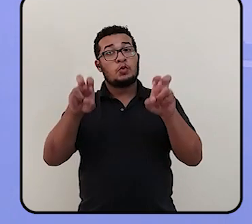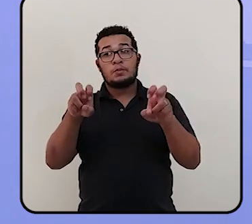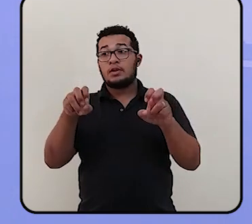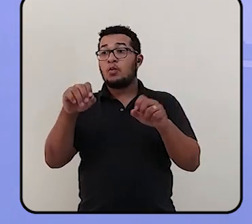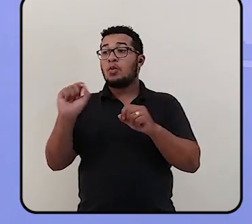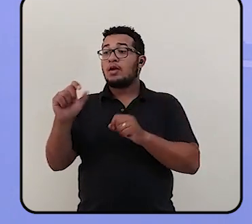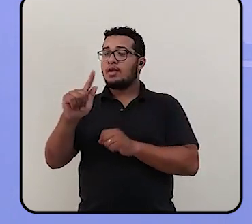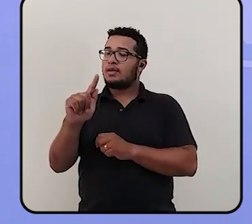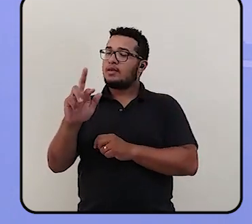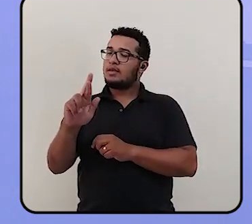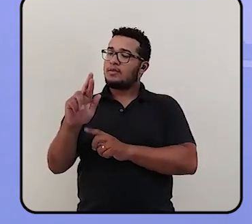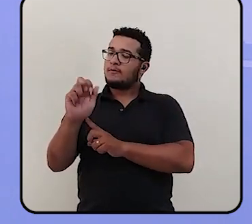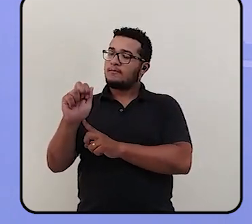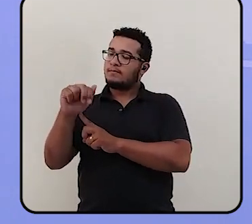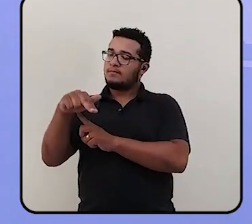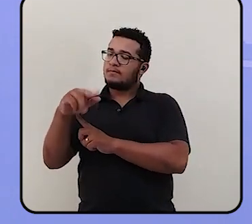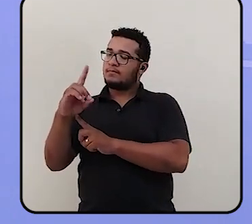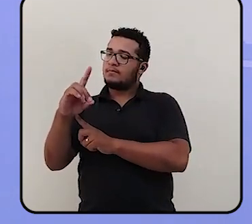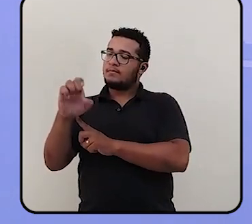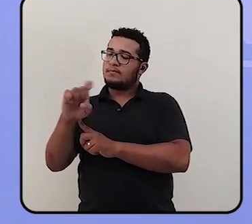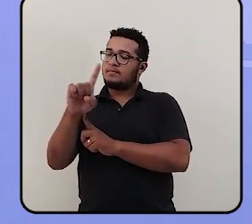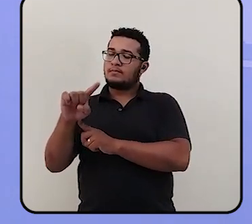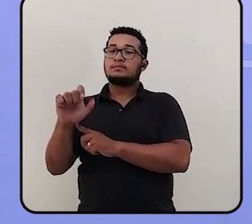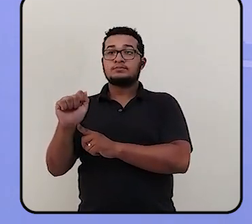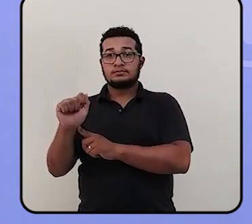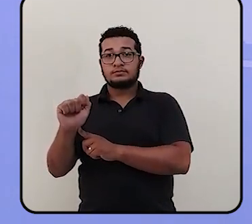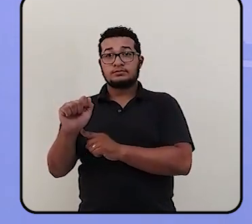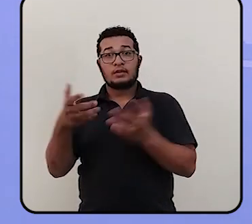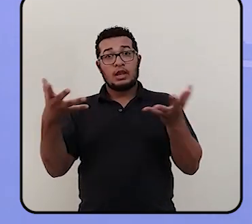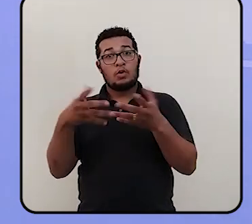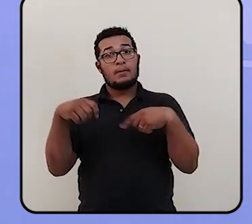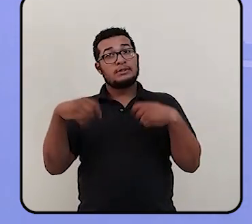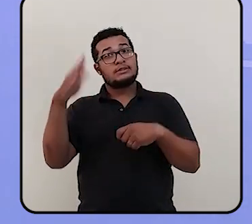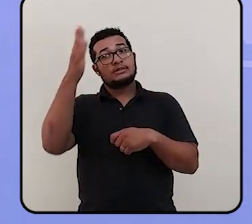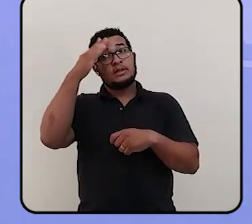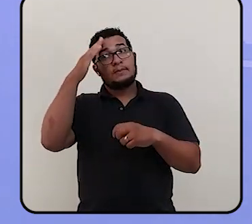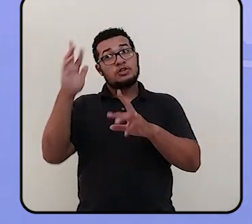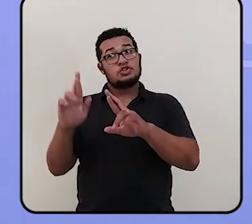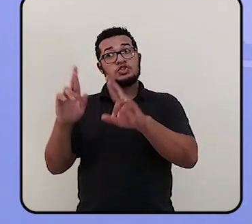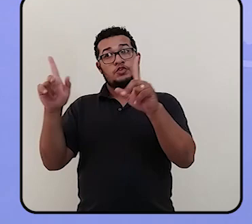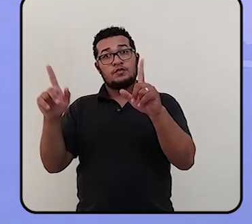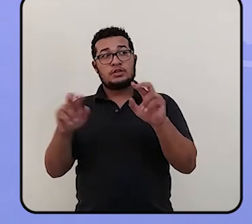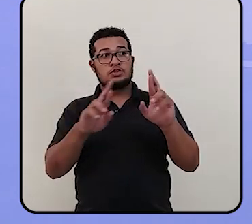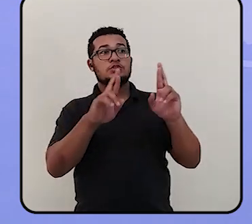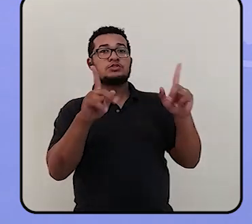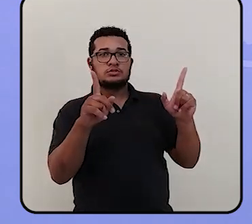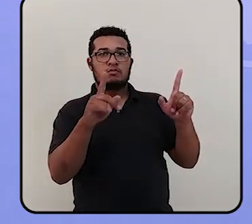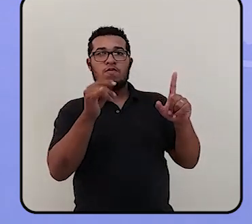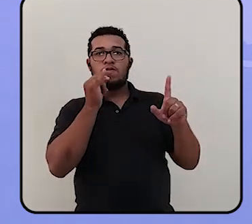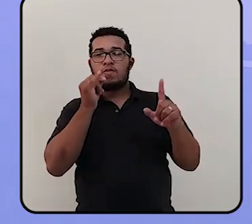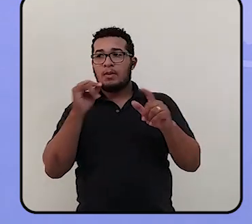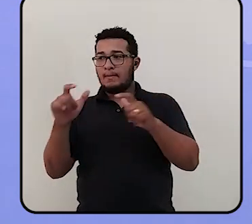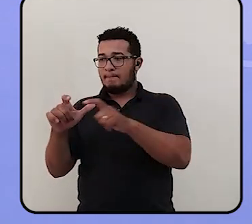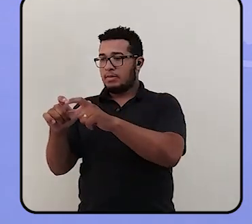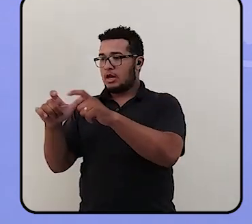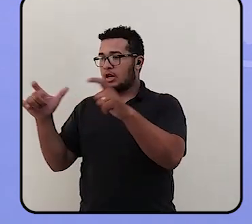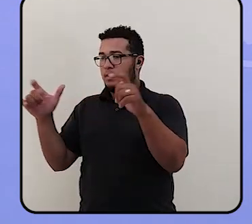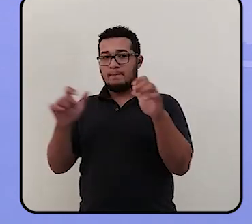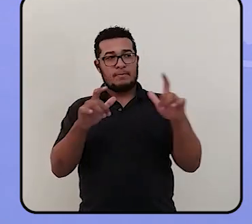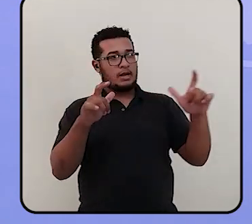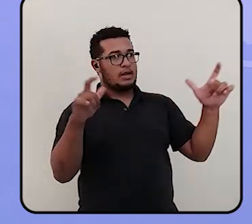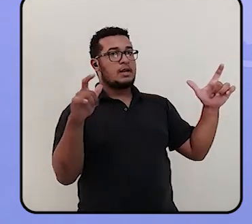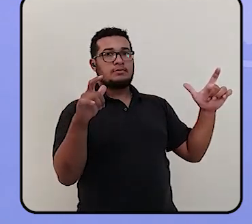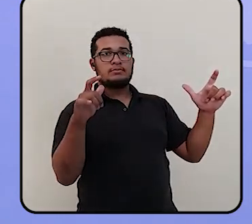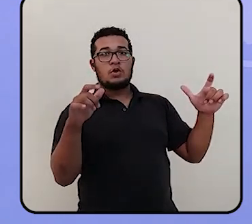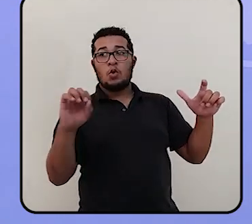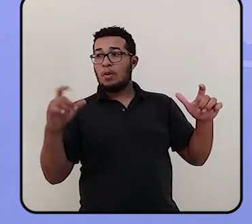de grandezas. Você vai precisar agora discernir, saber a diferença entre grandezas diretamente proporcionais